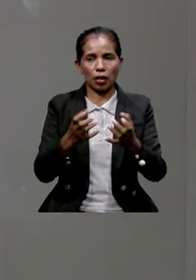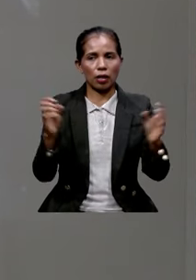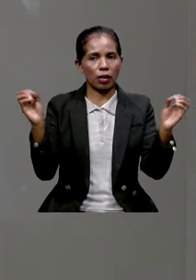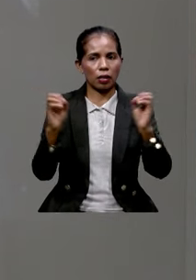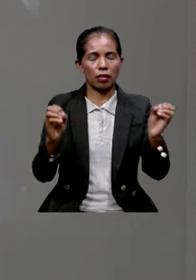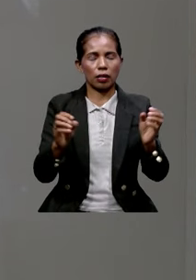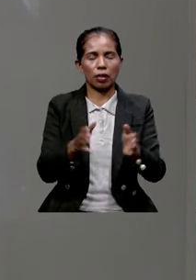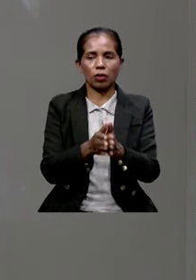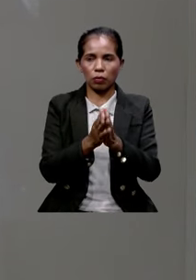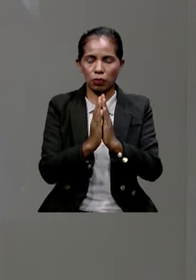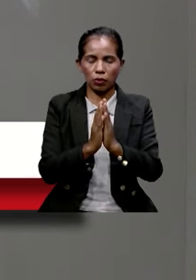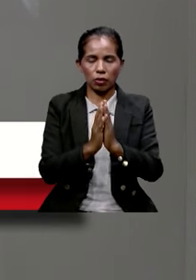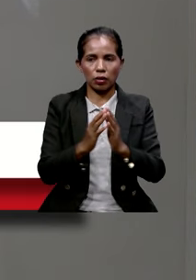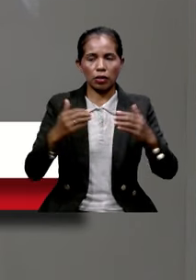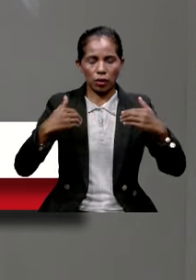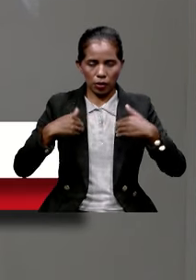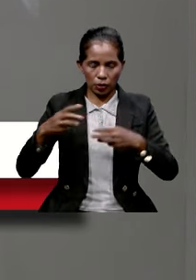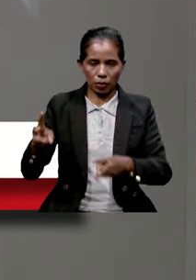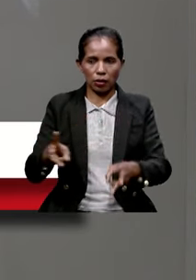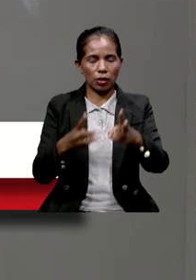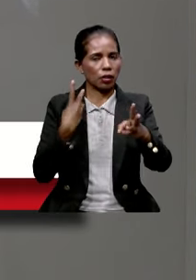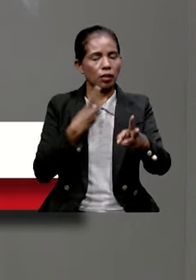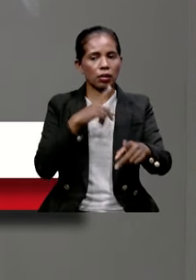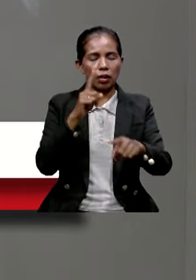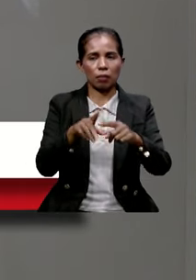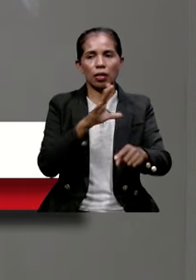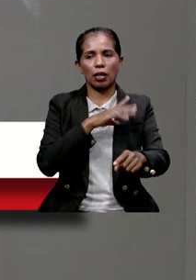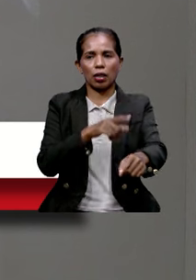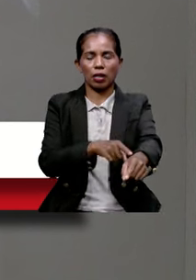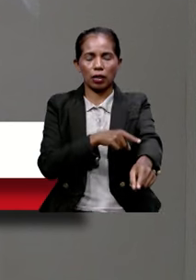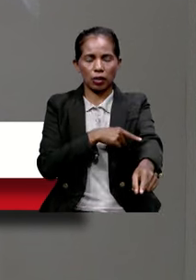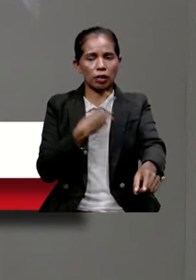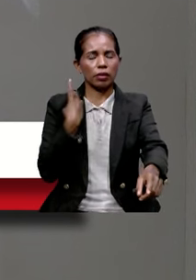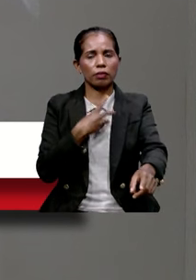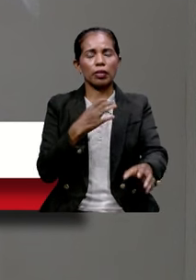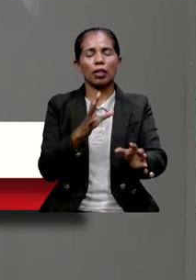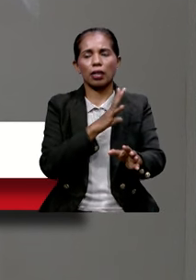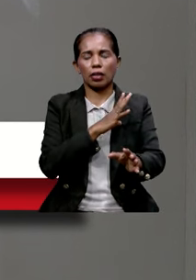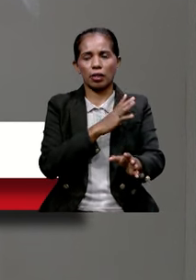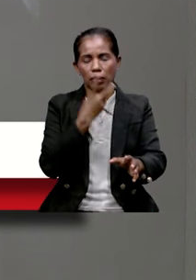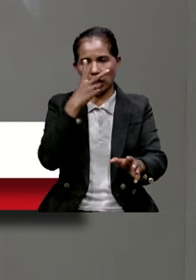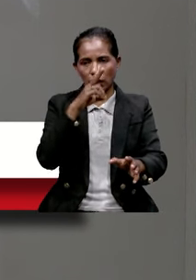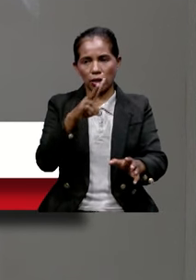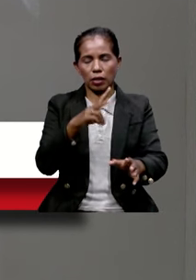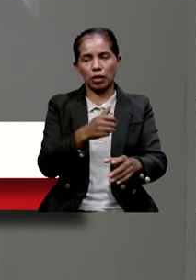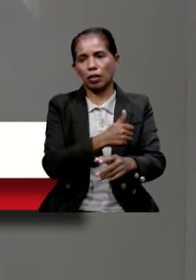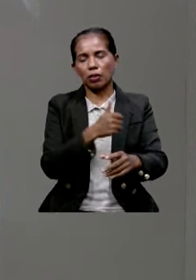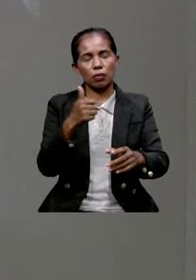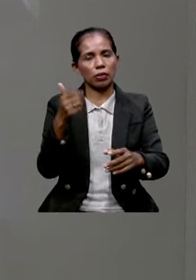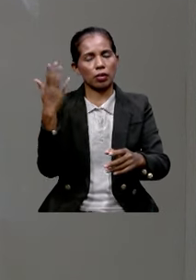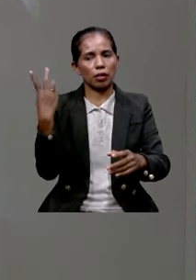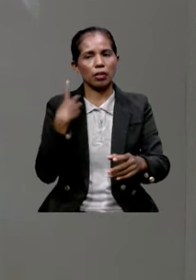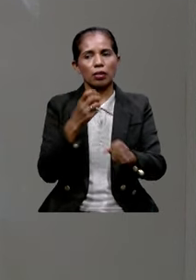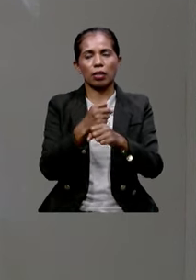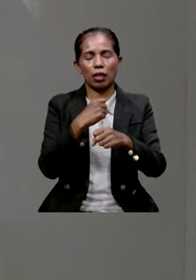pedidu di urgensia ne iha duni dalang ita la bele dadatan. Si ita dada mo sanesa ui kita hare parti soring na ba, ita